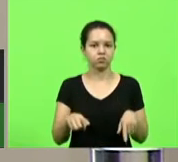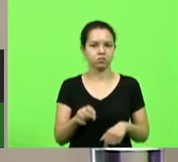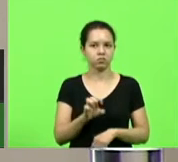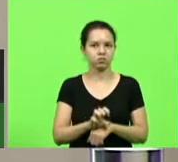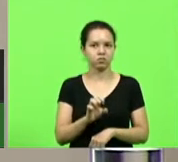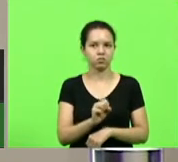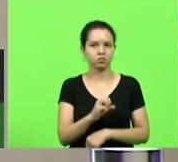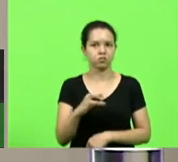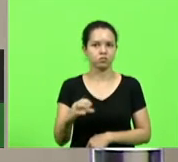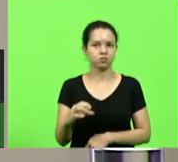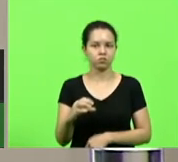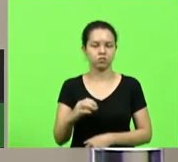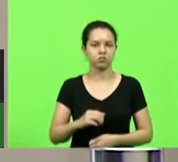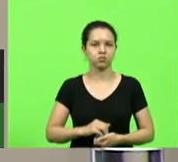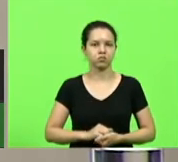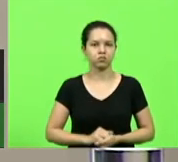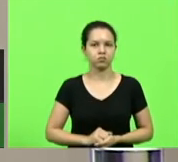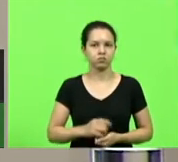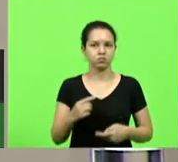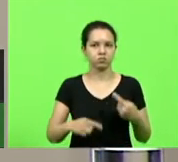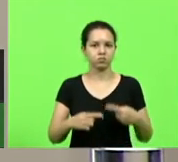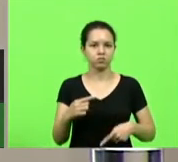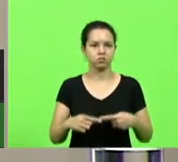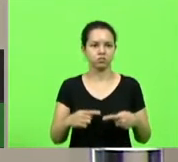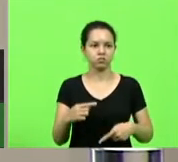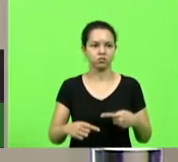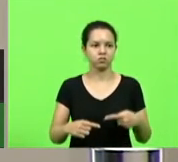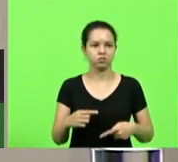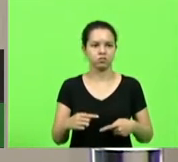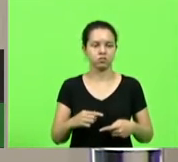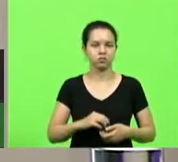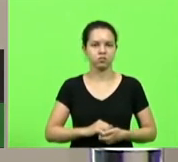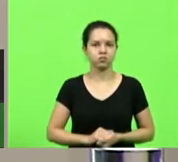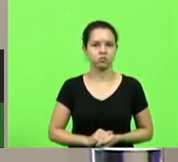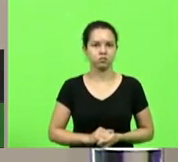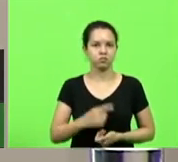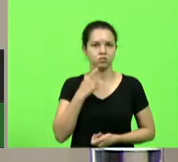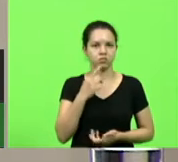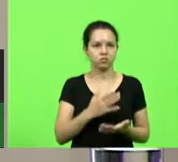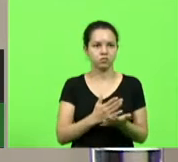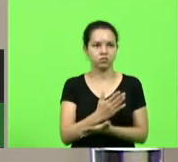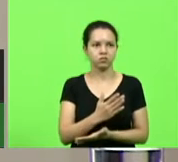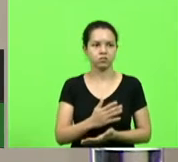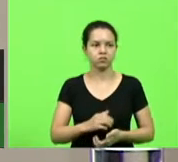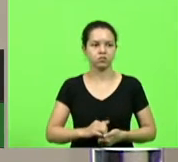Em discussão? Não havendo quem queira discutir, em votação. Deputados que aprovam.